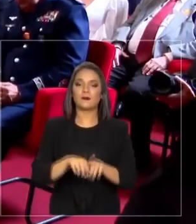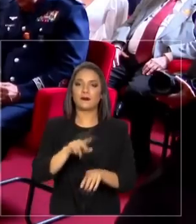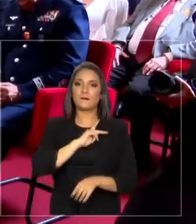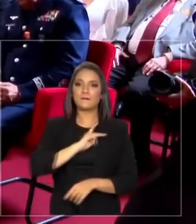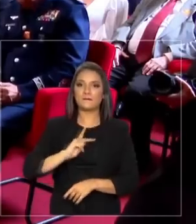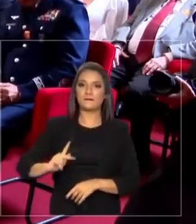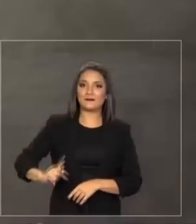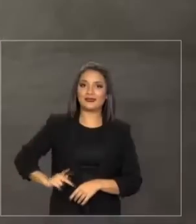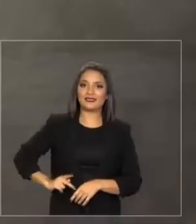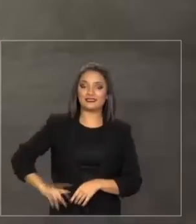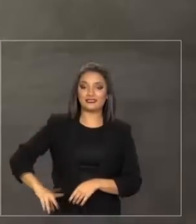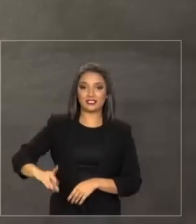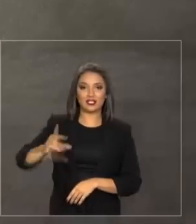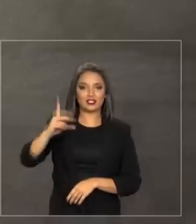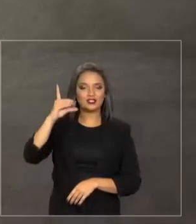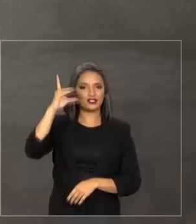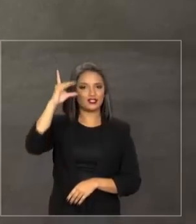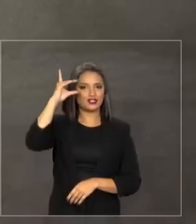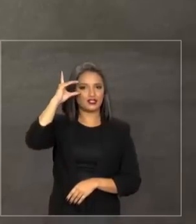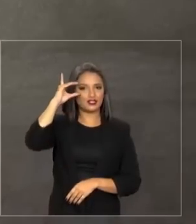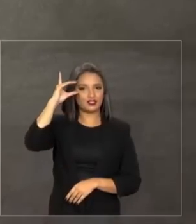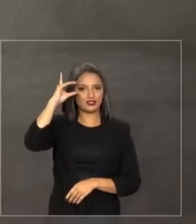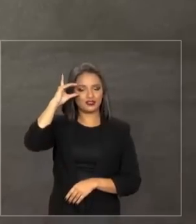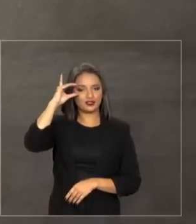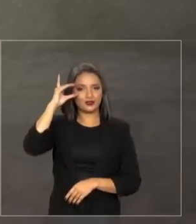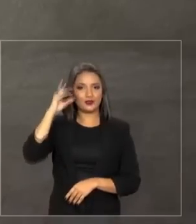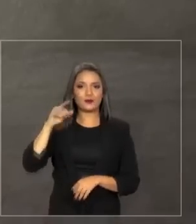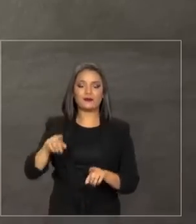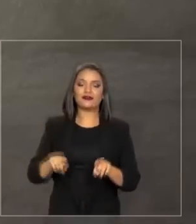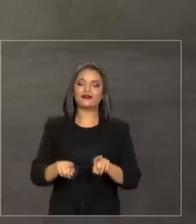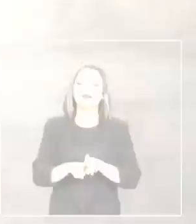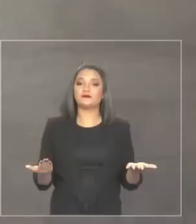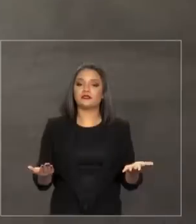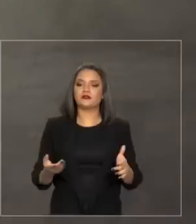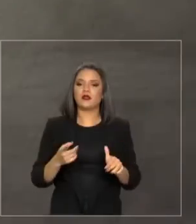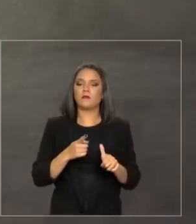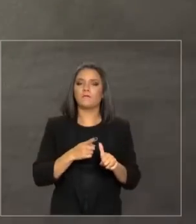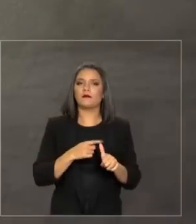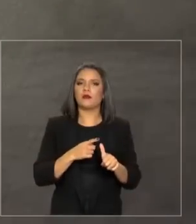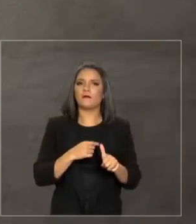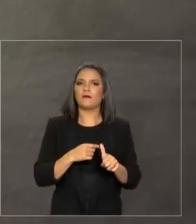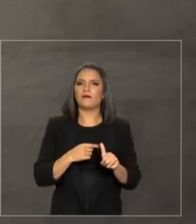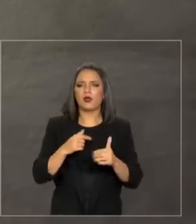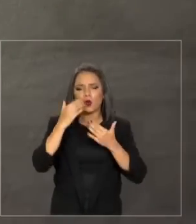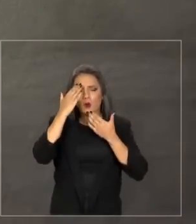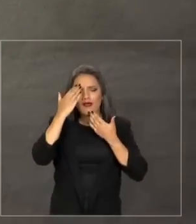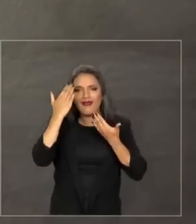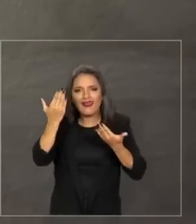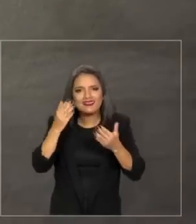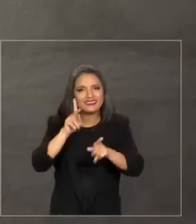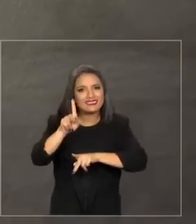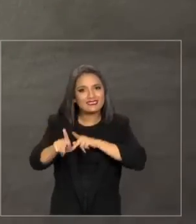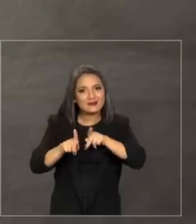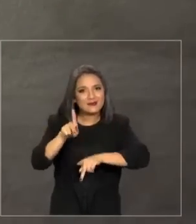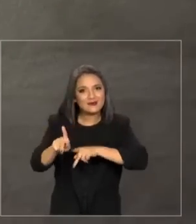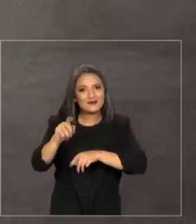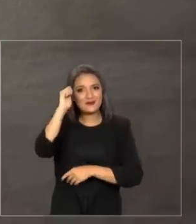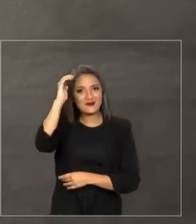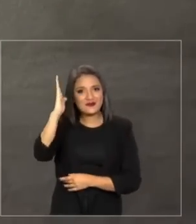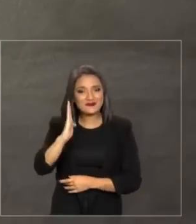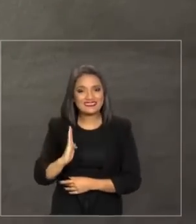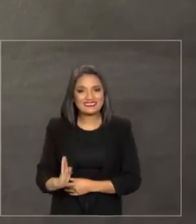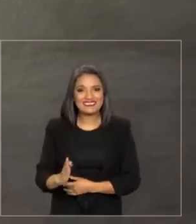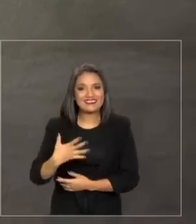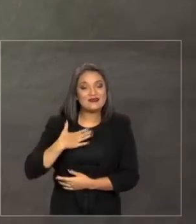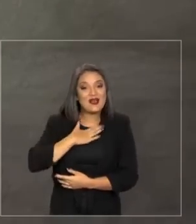em nome da normalidade institucional do país e da felicidade do povo brasileiro Quero agradecer ao povo brasileiro pela